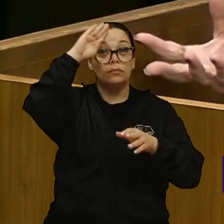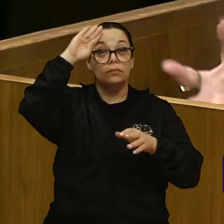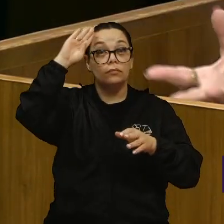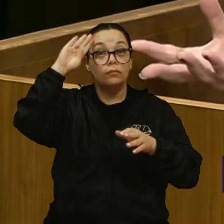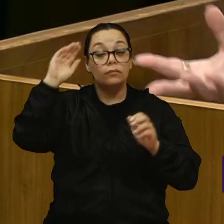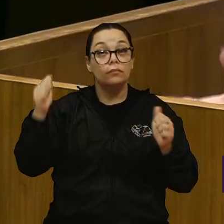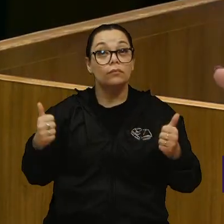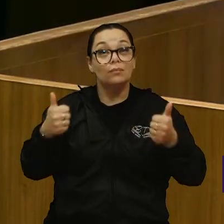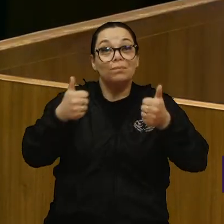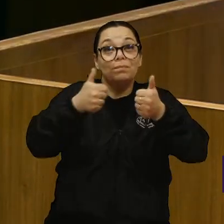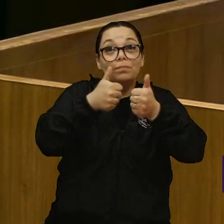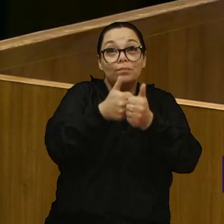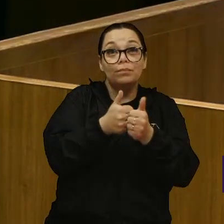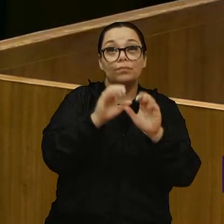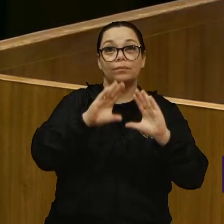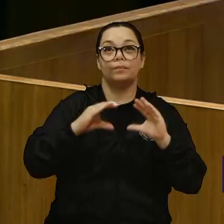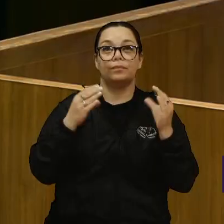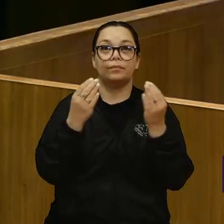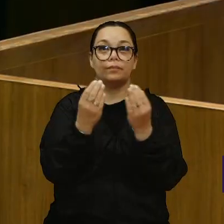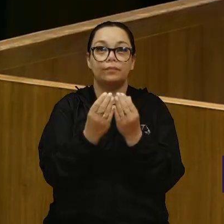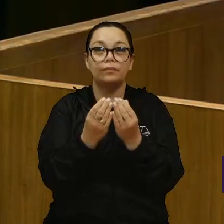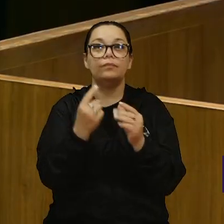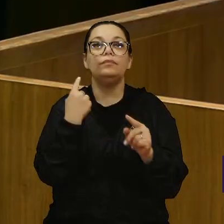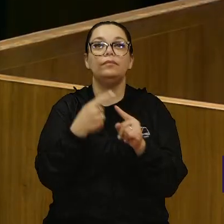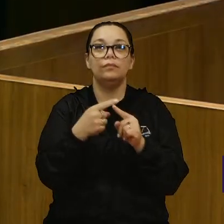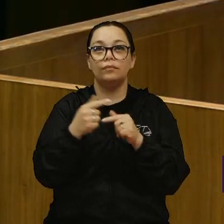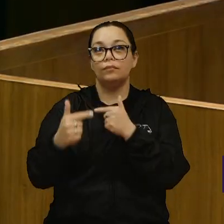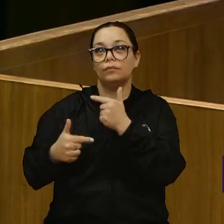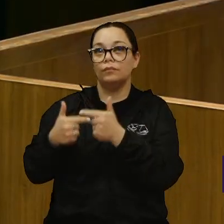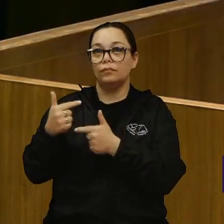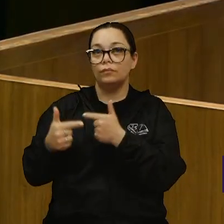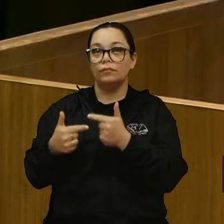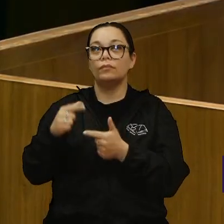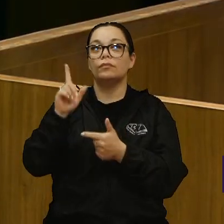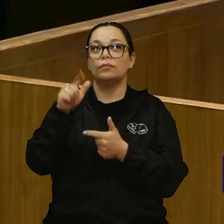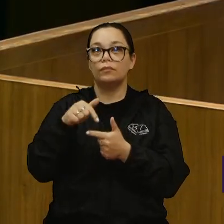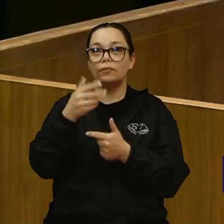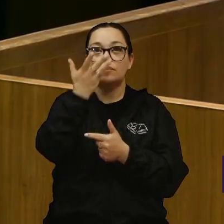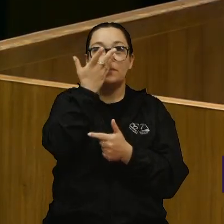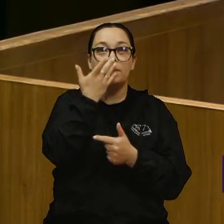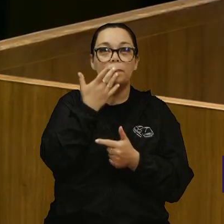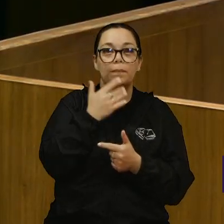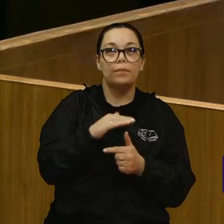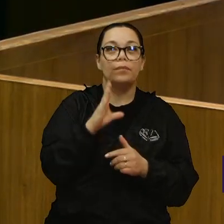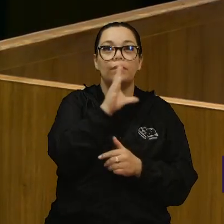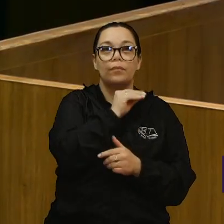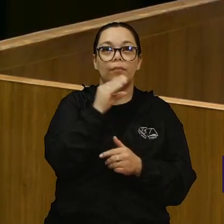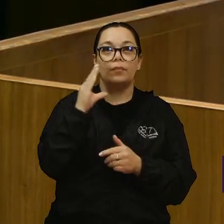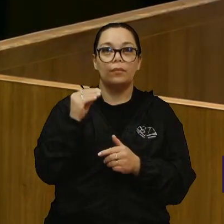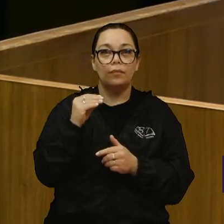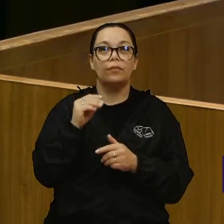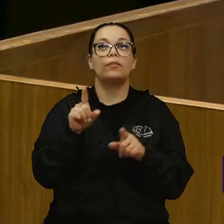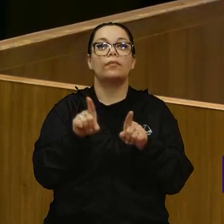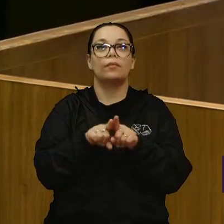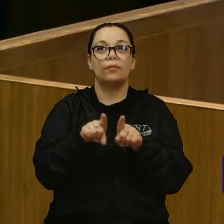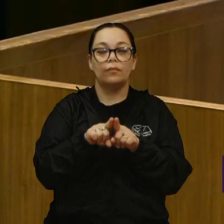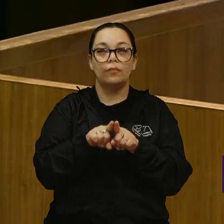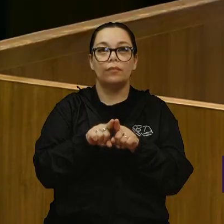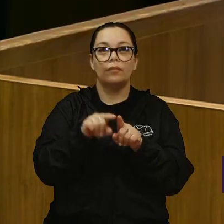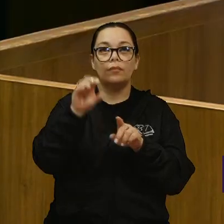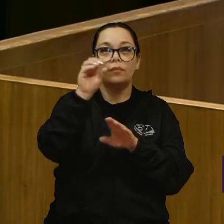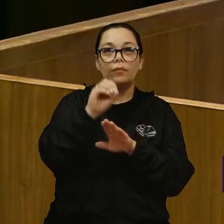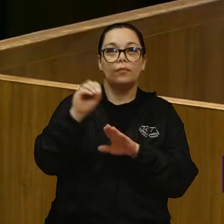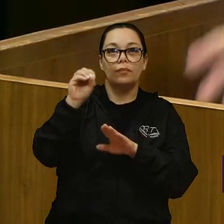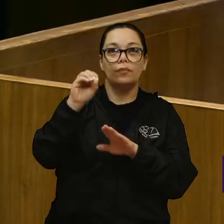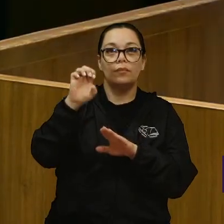estar próxima da comunidade, porque o trabalho é com crianças e adolescentes da região